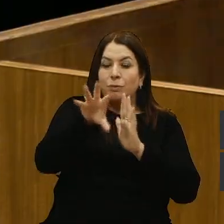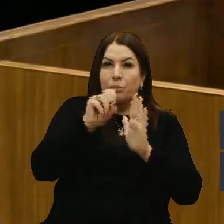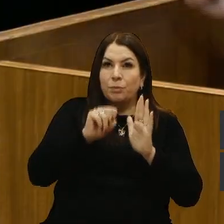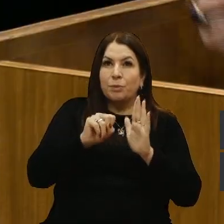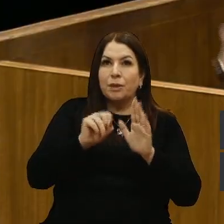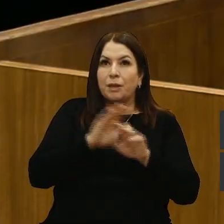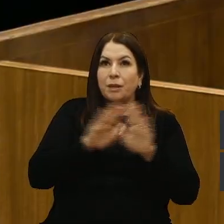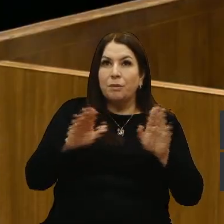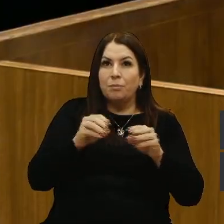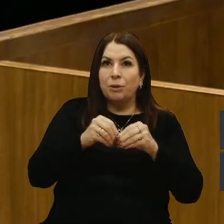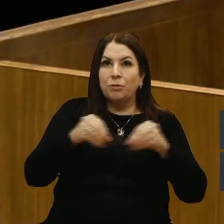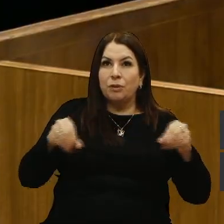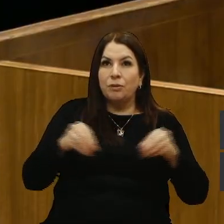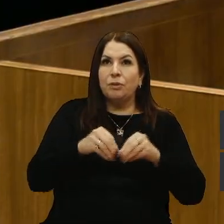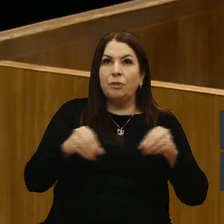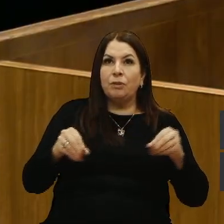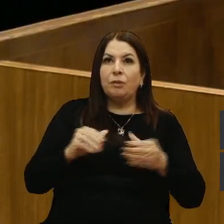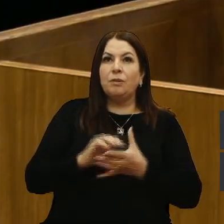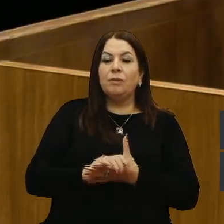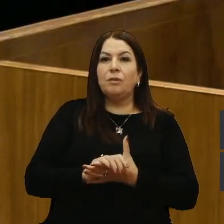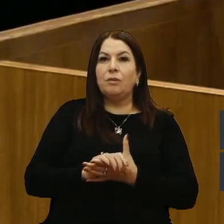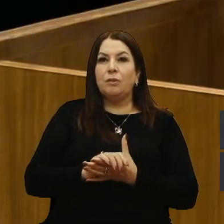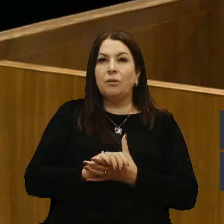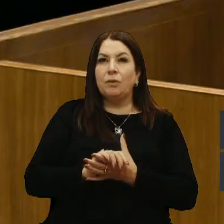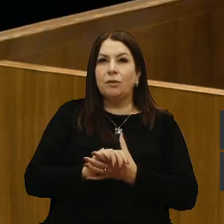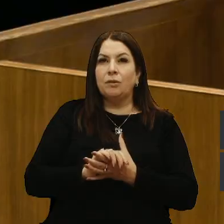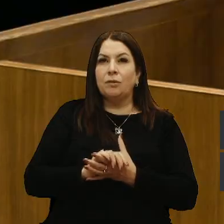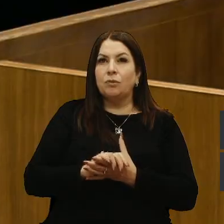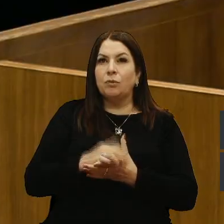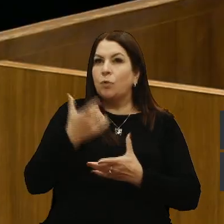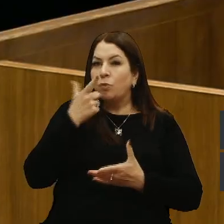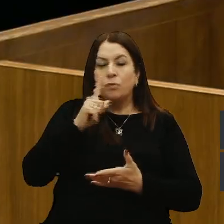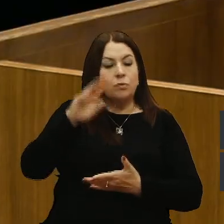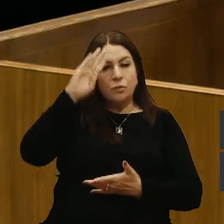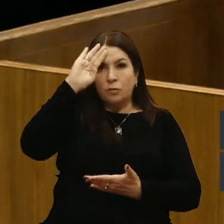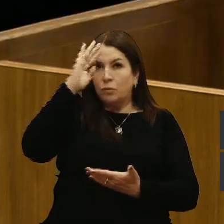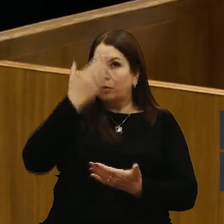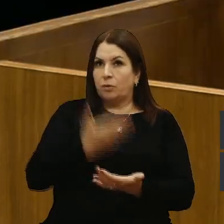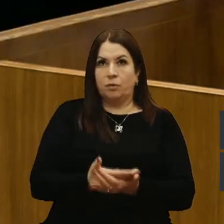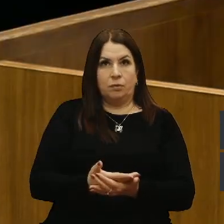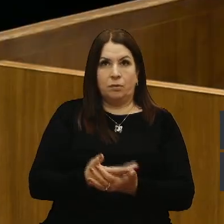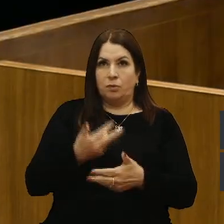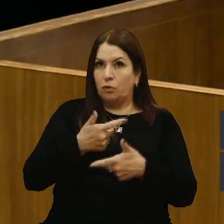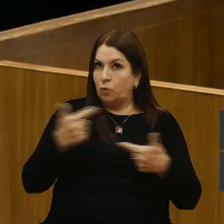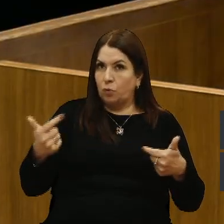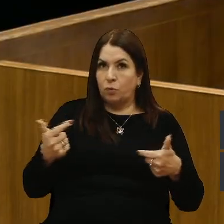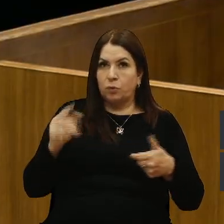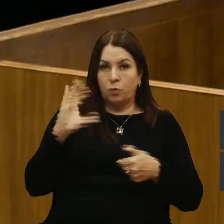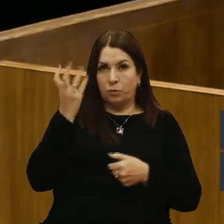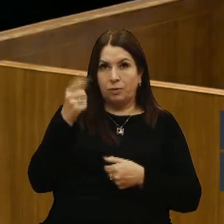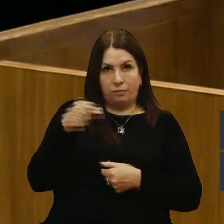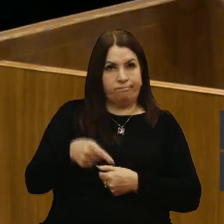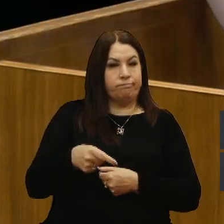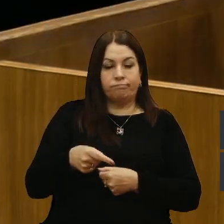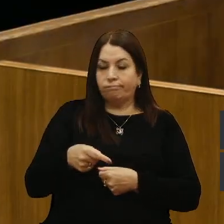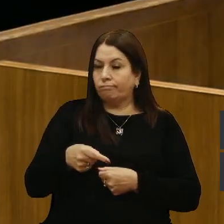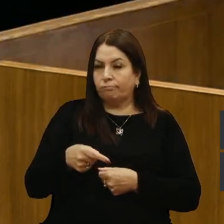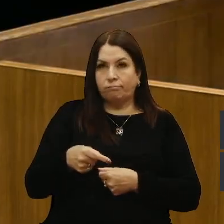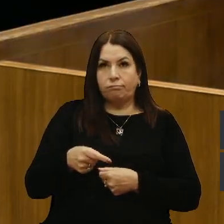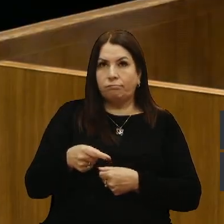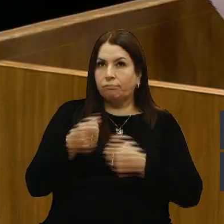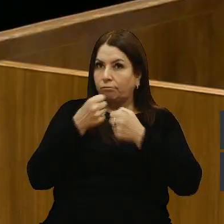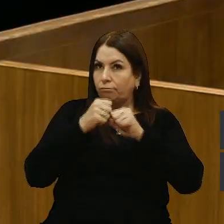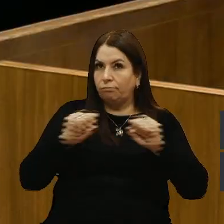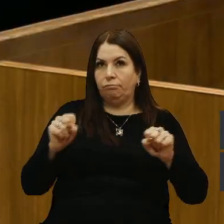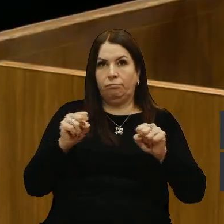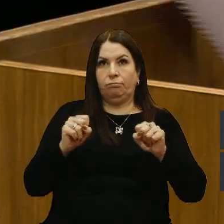aí acabou a areia. Assim, é inacreditável as coisas que acontecem nessas